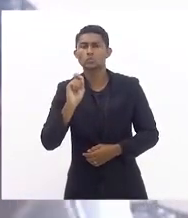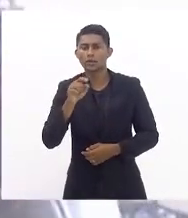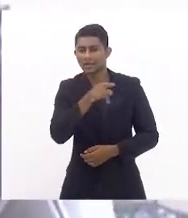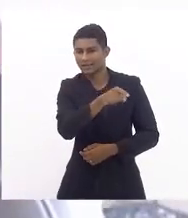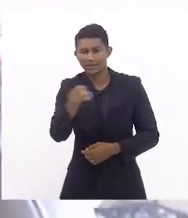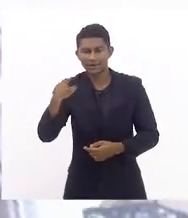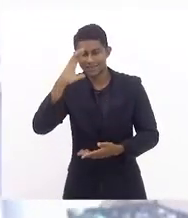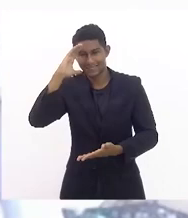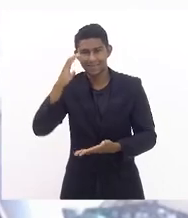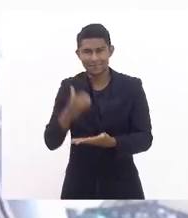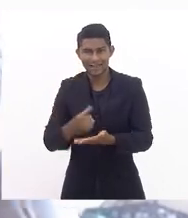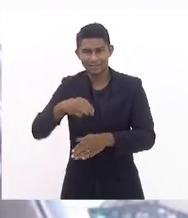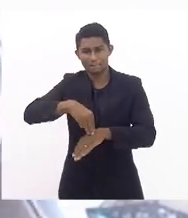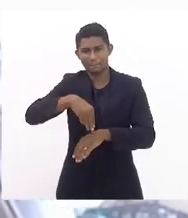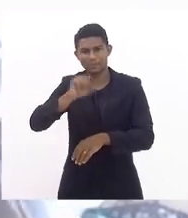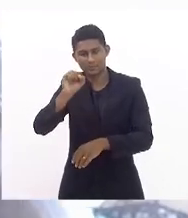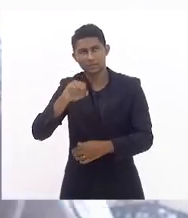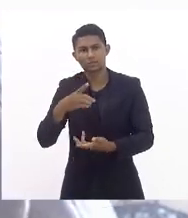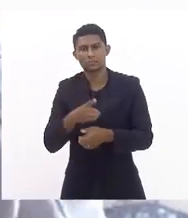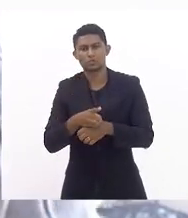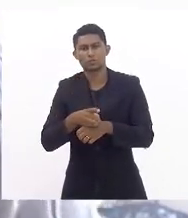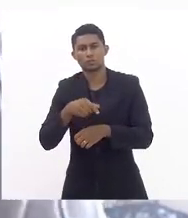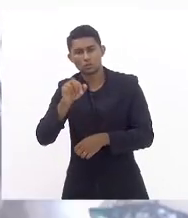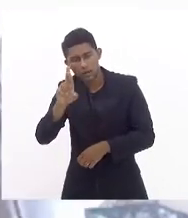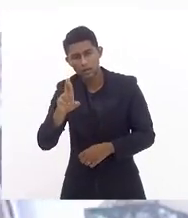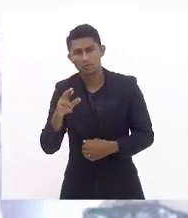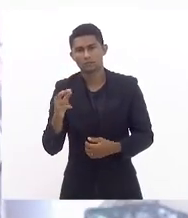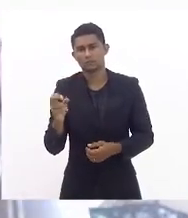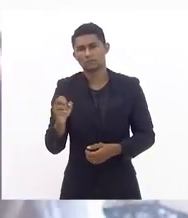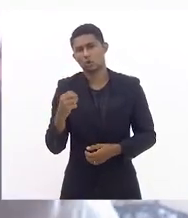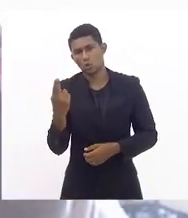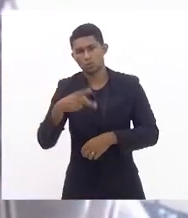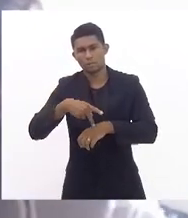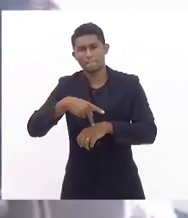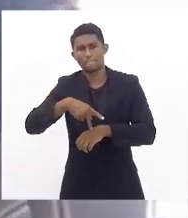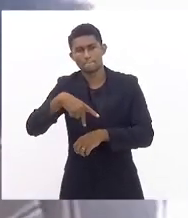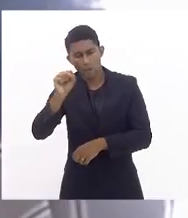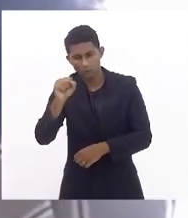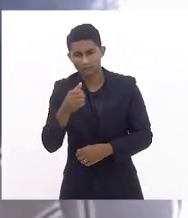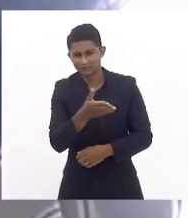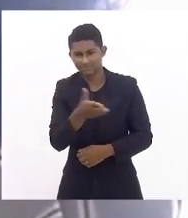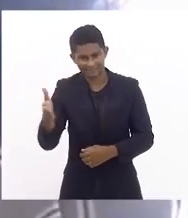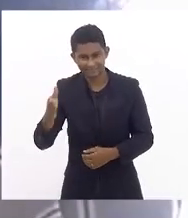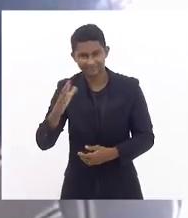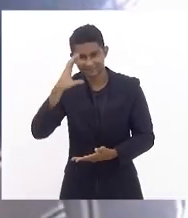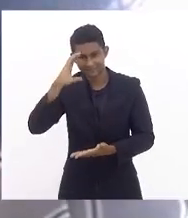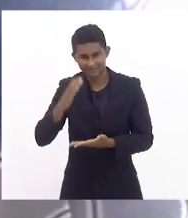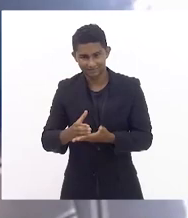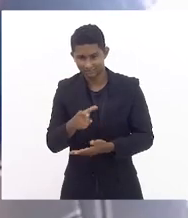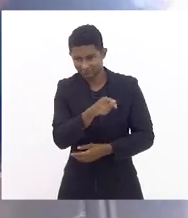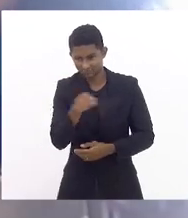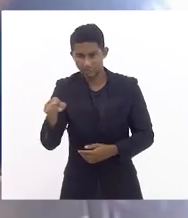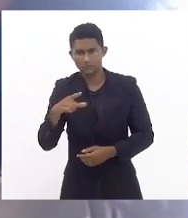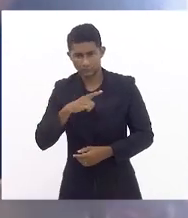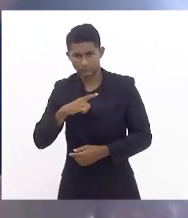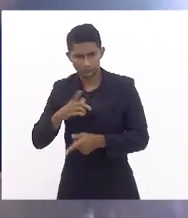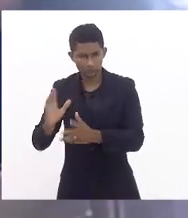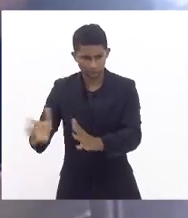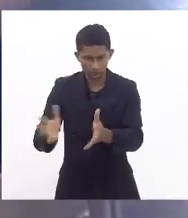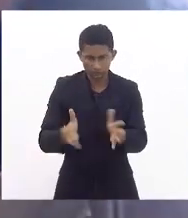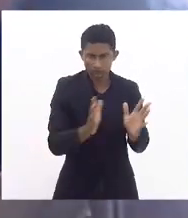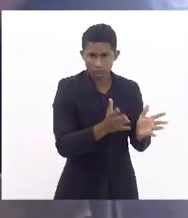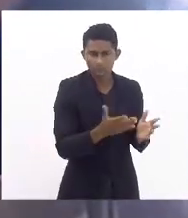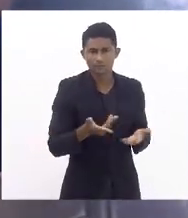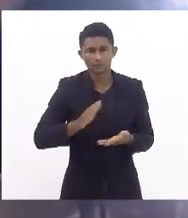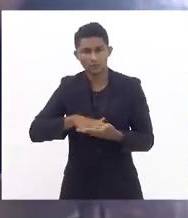de mestrado, de doutorado ou de uma qualificação de pós que esse refugiado tenha feito, e